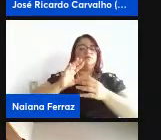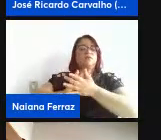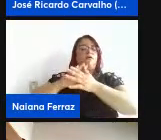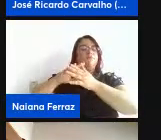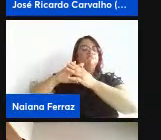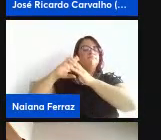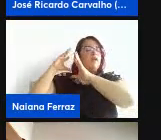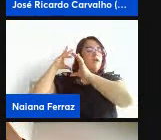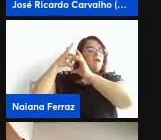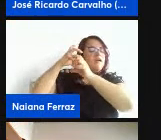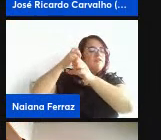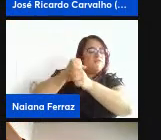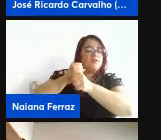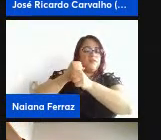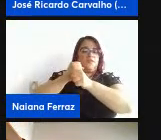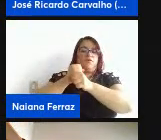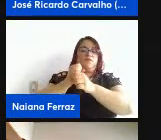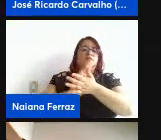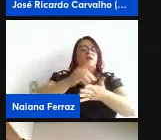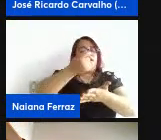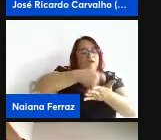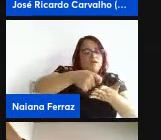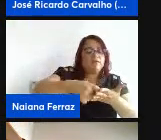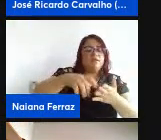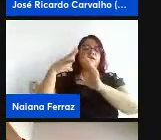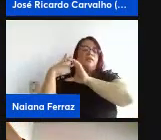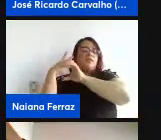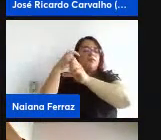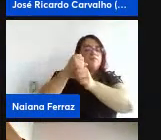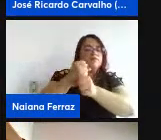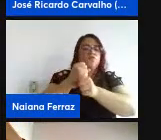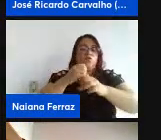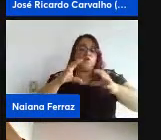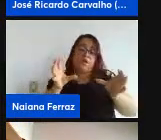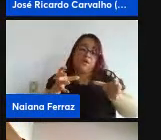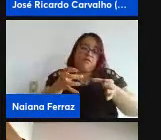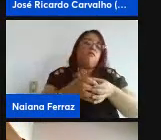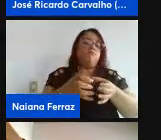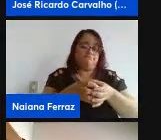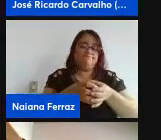né? Aliás, reescritas e revisões coletivas, né? Então,